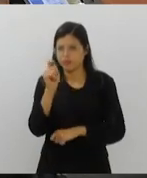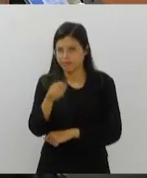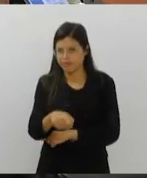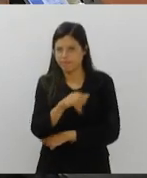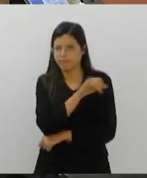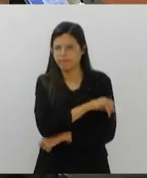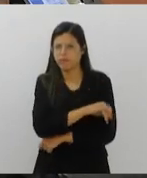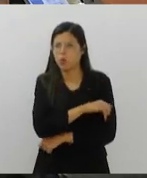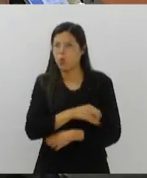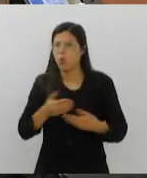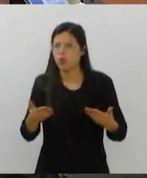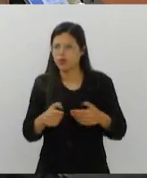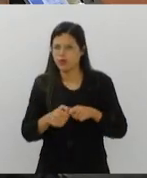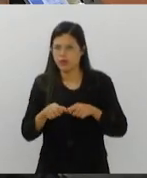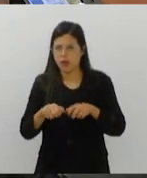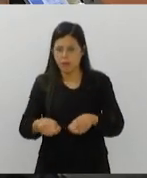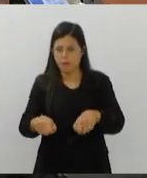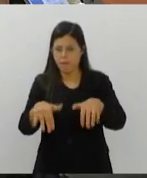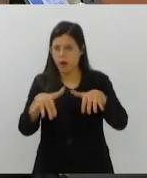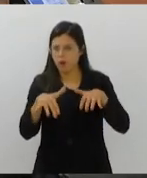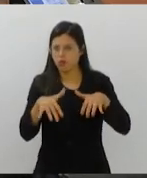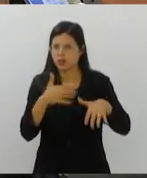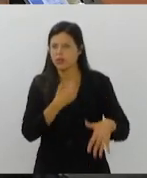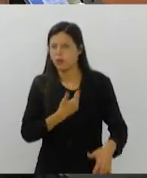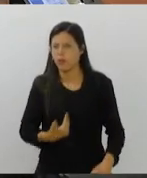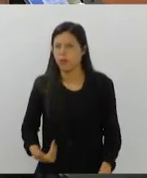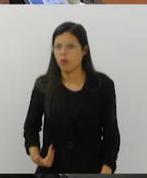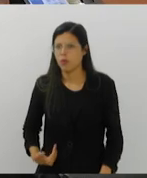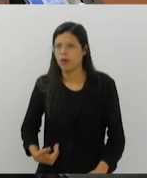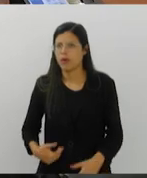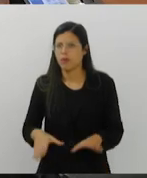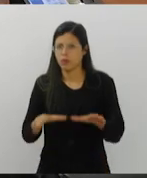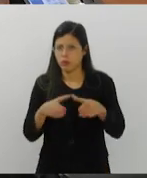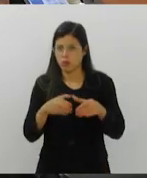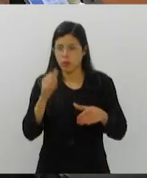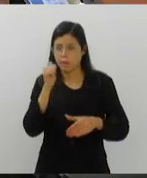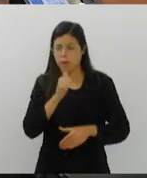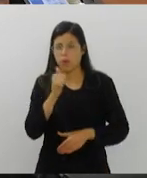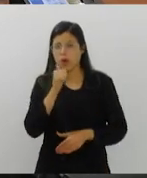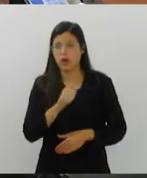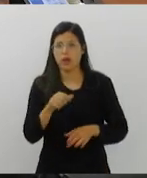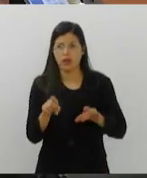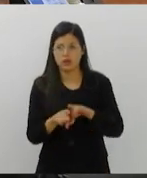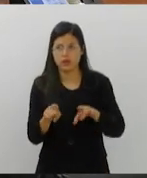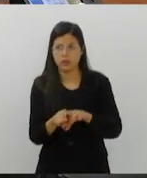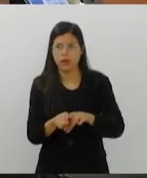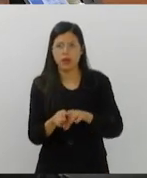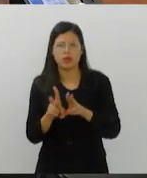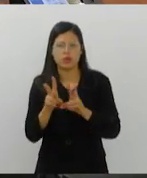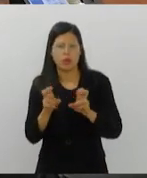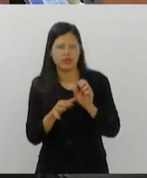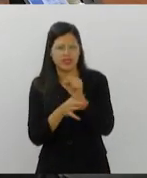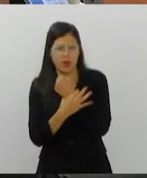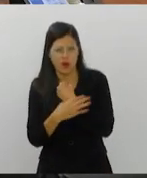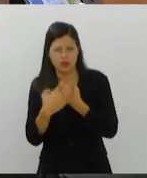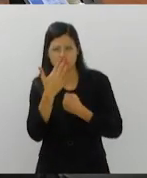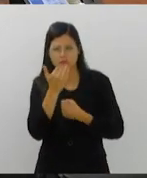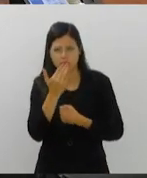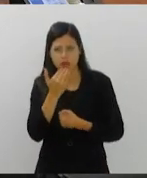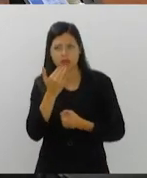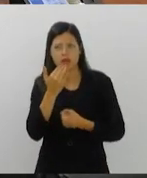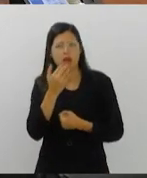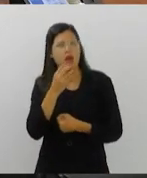realizamos uma audiência pública pela Comissão da Mulher, também ali a Comissão de Segurança Alimentar, que a deputada Marina